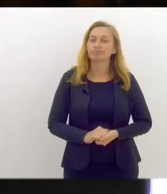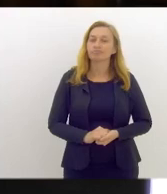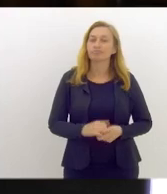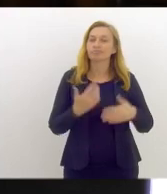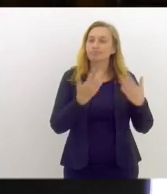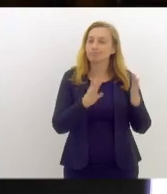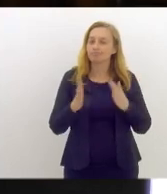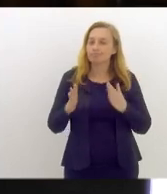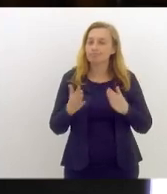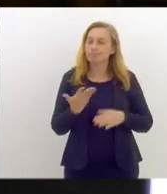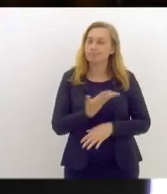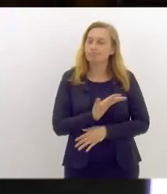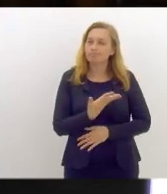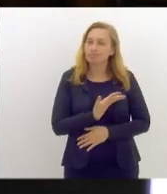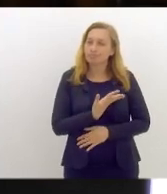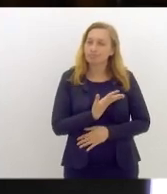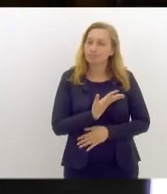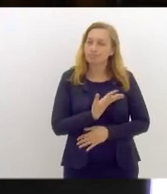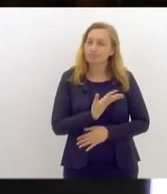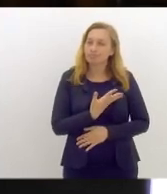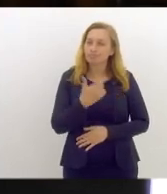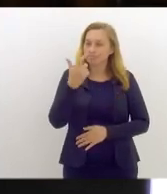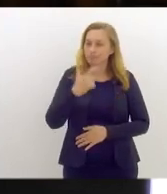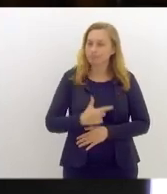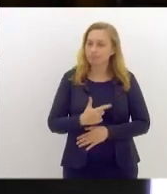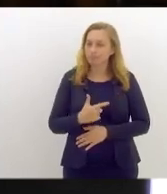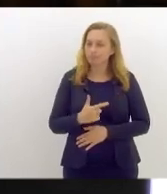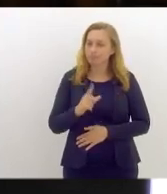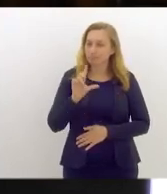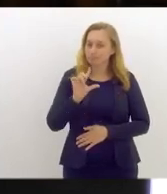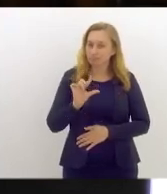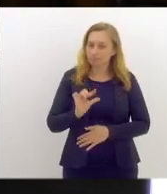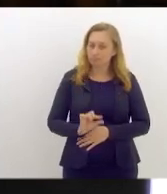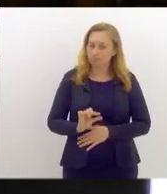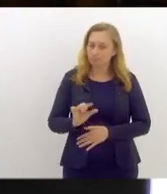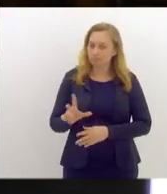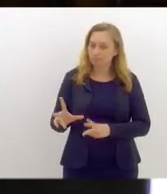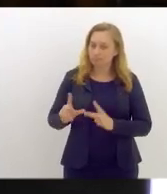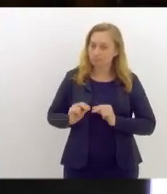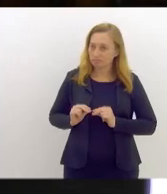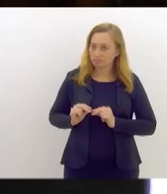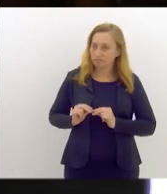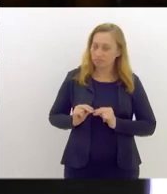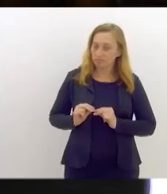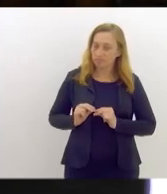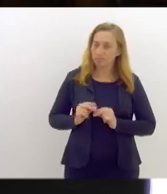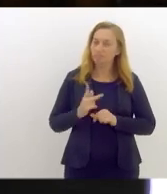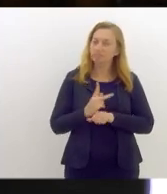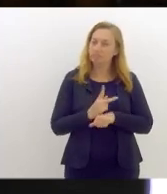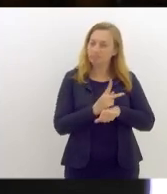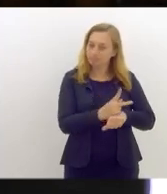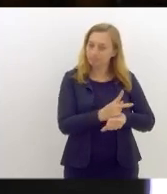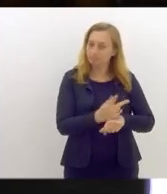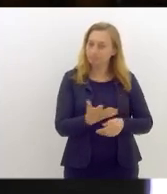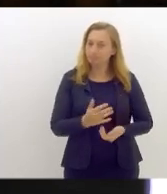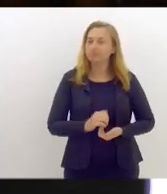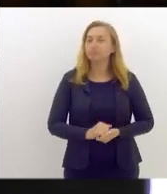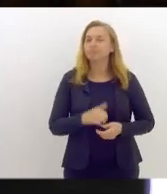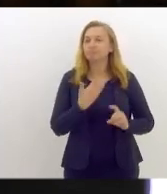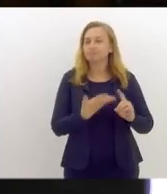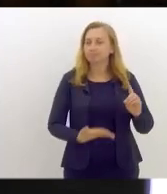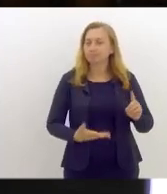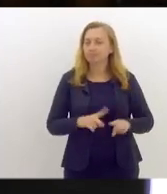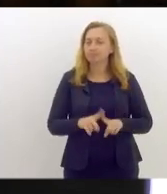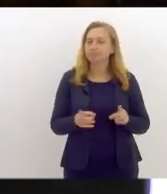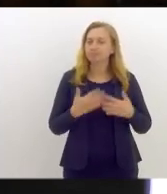parabenizar meus colegas eu acho que eu sou menos merecedor dessa encomenda eu sou menos merecedor dessa dessa homenagem